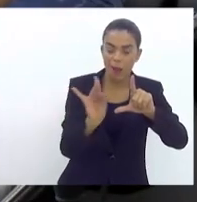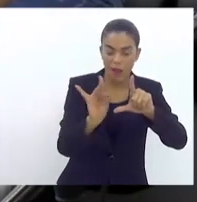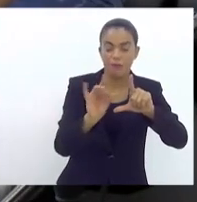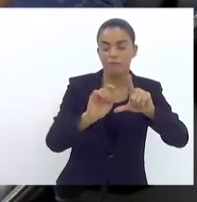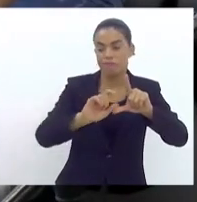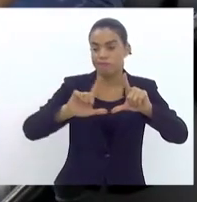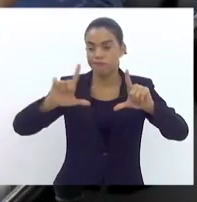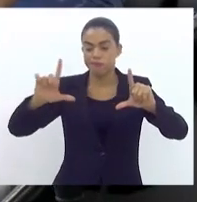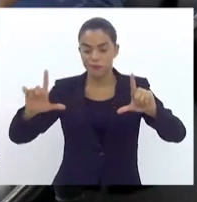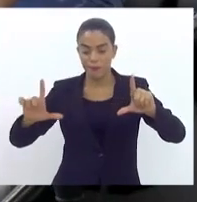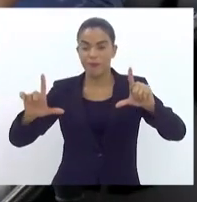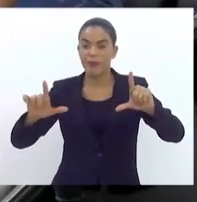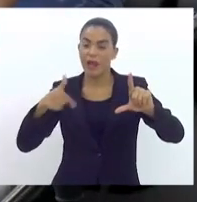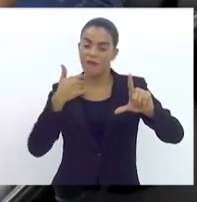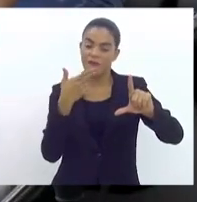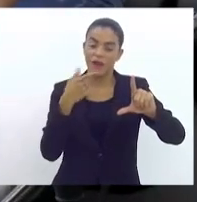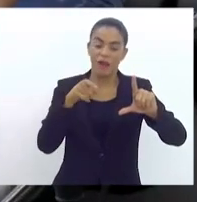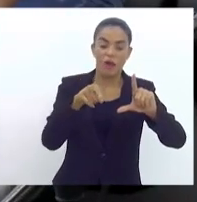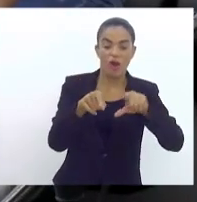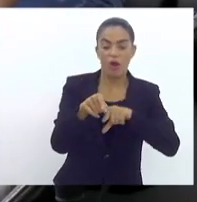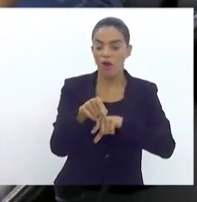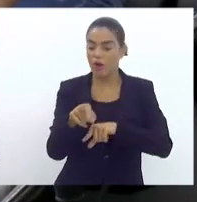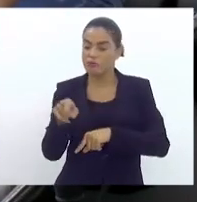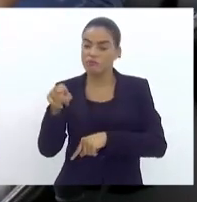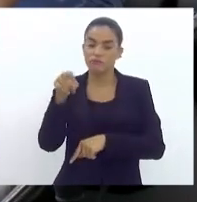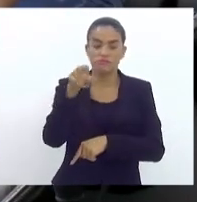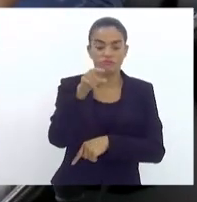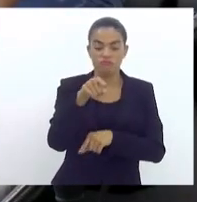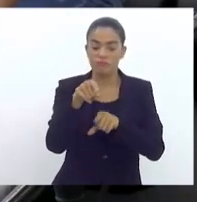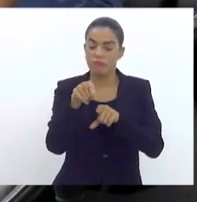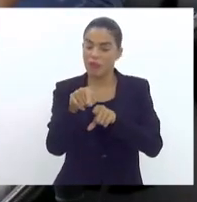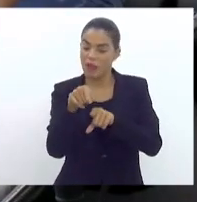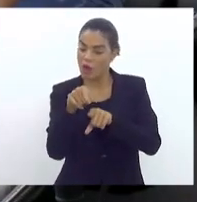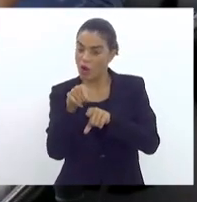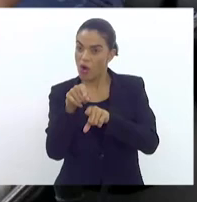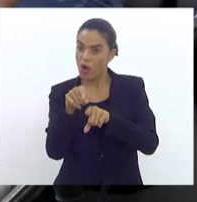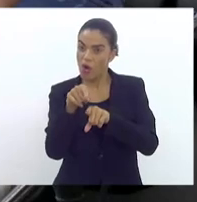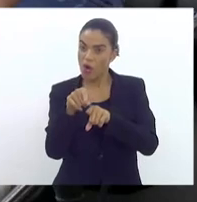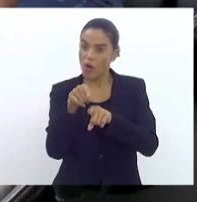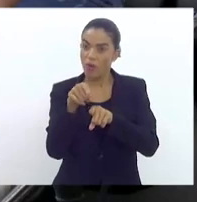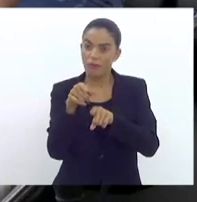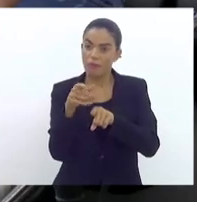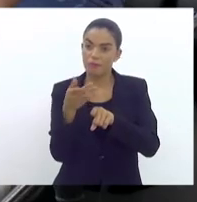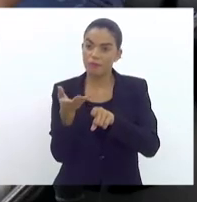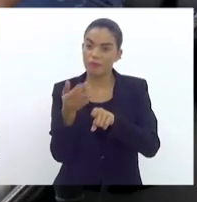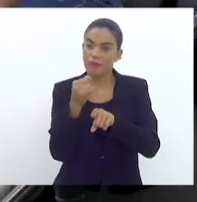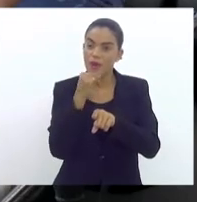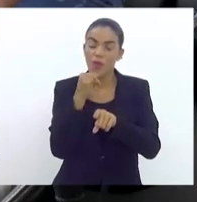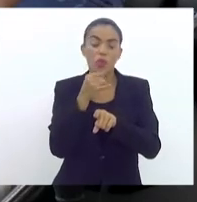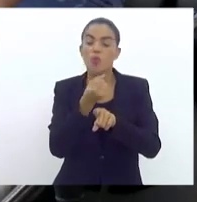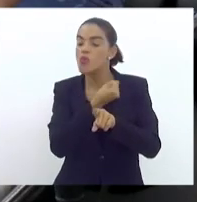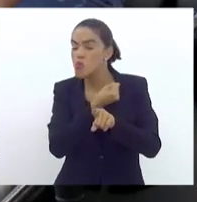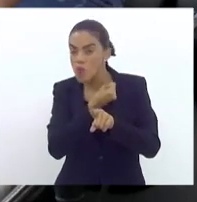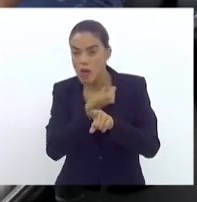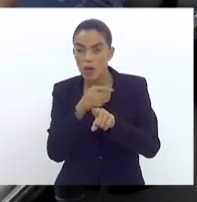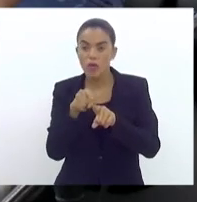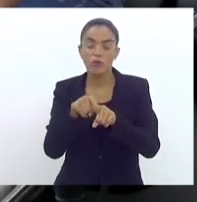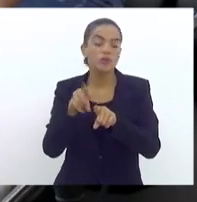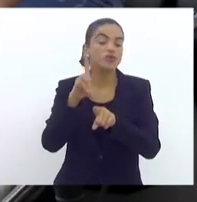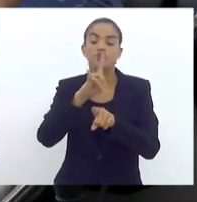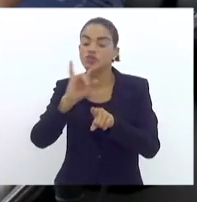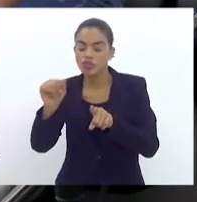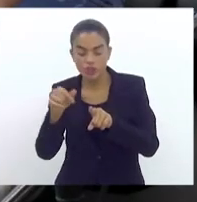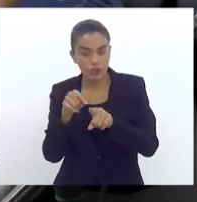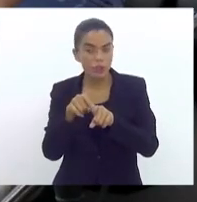vai falar olha tem todos os cuidados né vem de que número Que